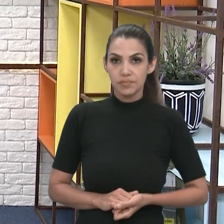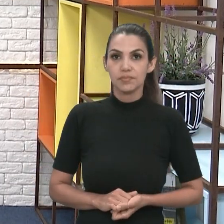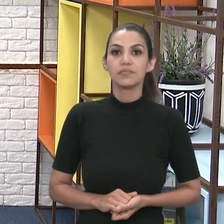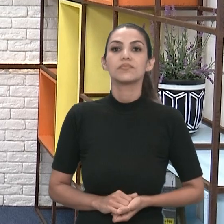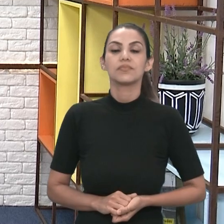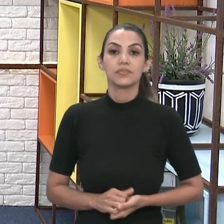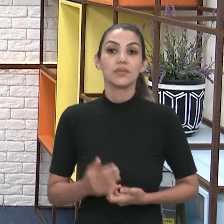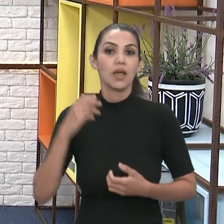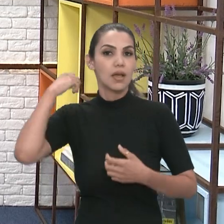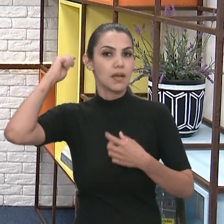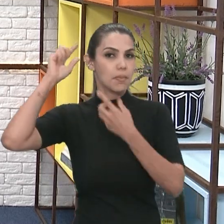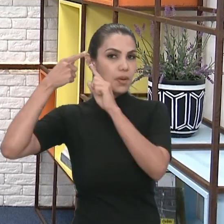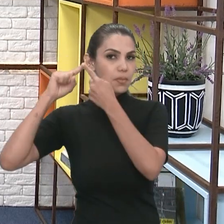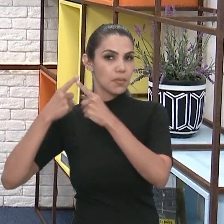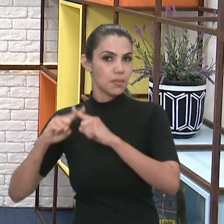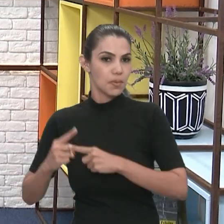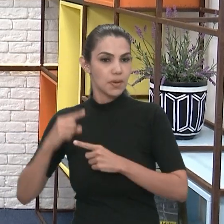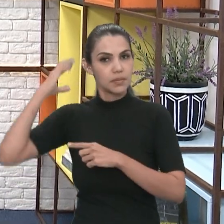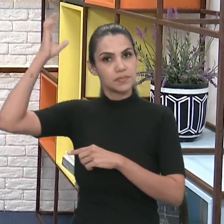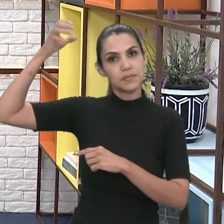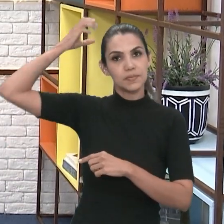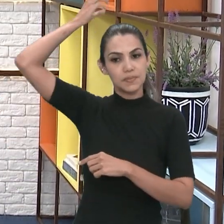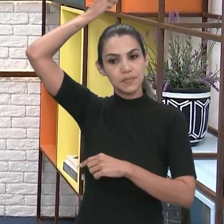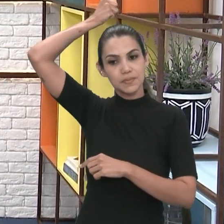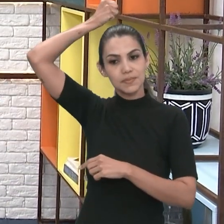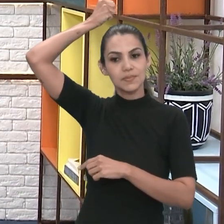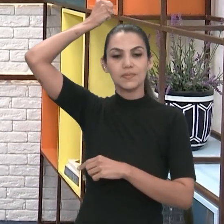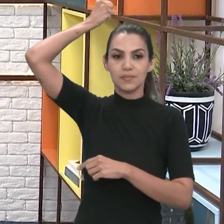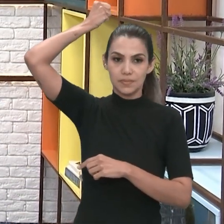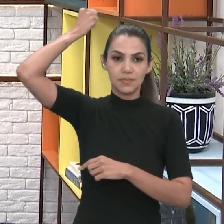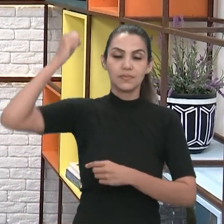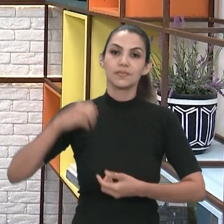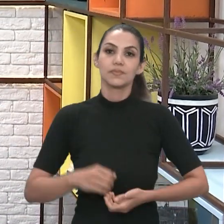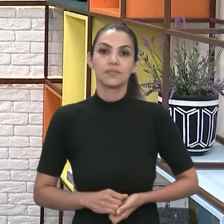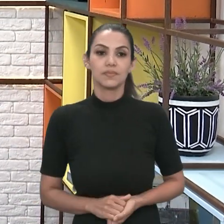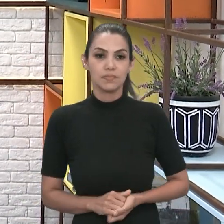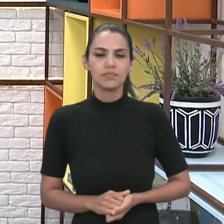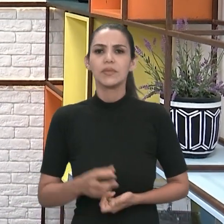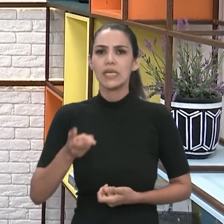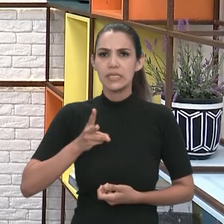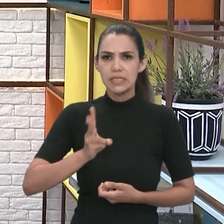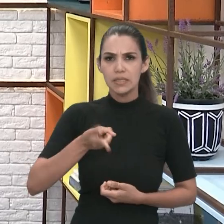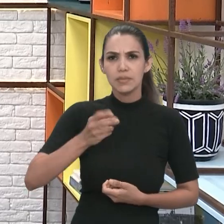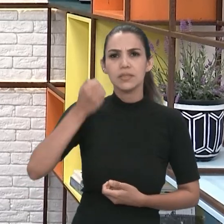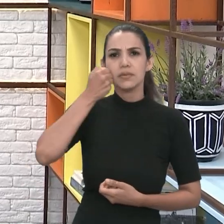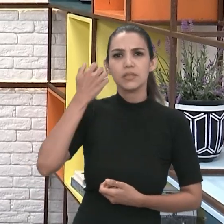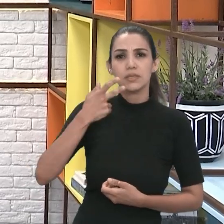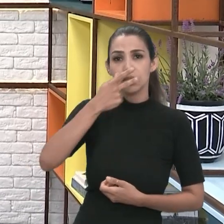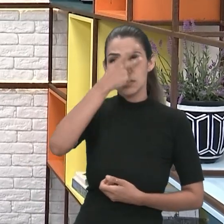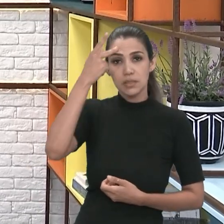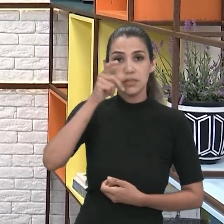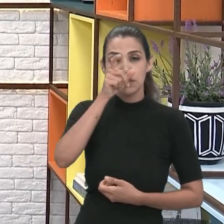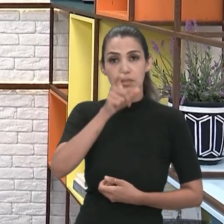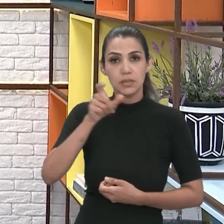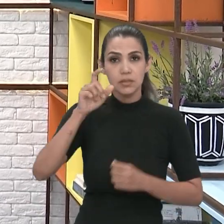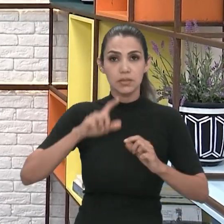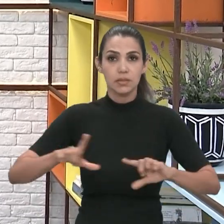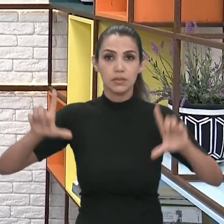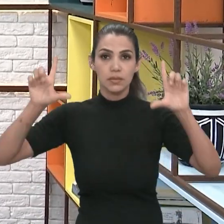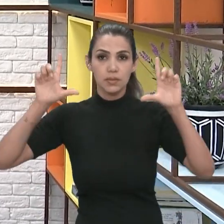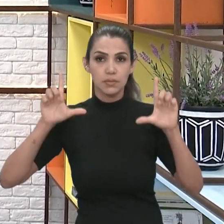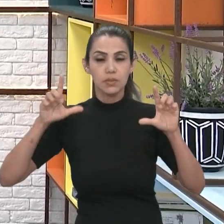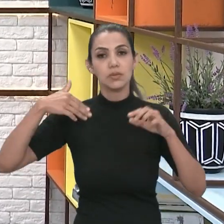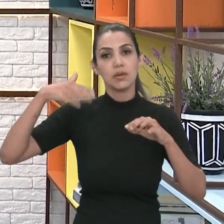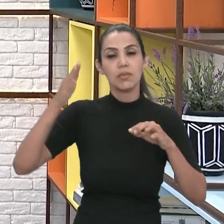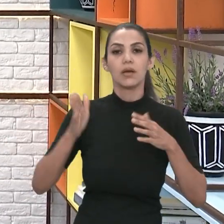está trançado com um coque também na altura da cabeça e eu sempre faço a descrição de todas as pessoas que aparecem aqui na telinha